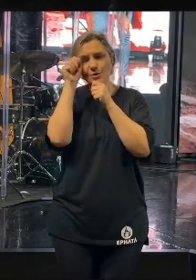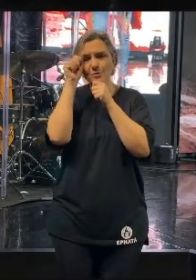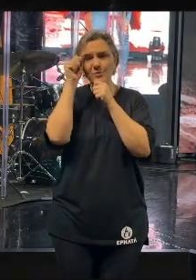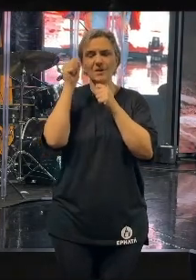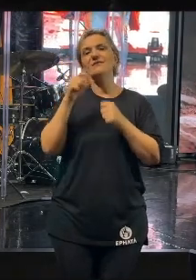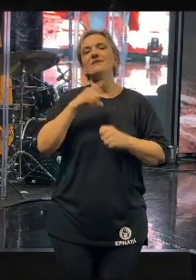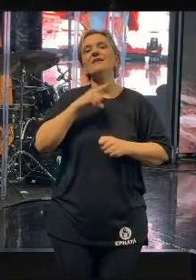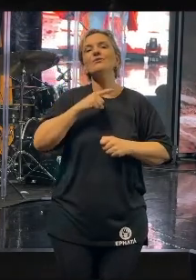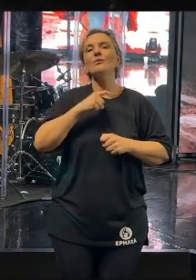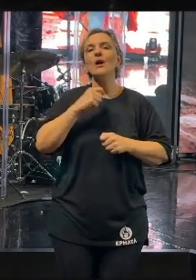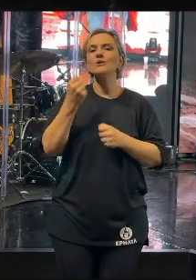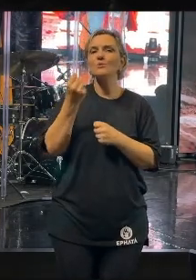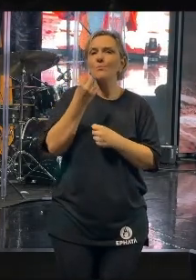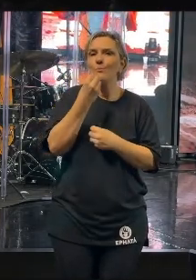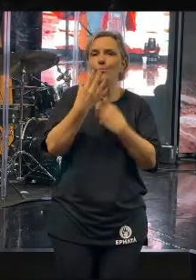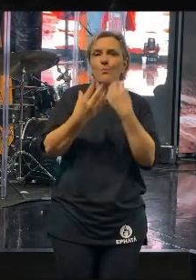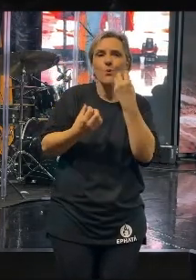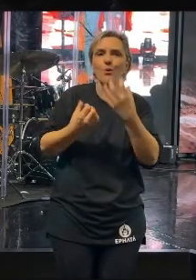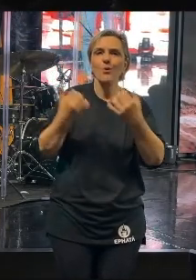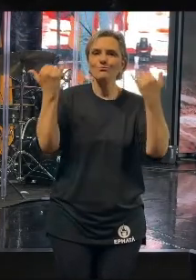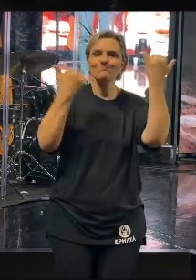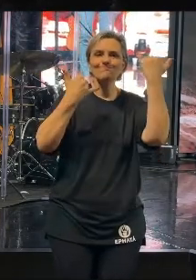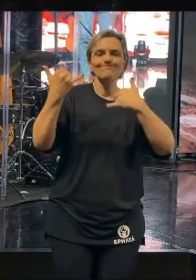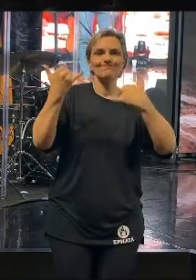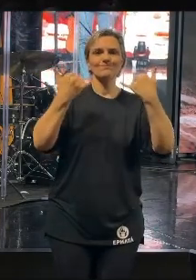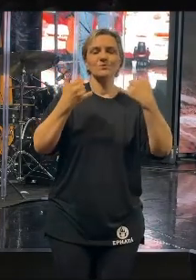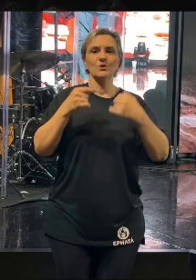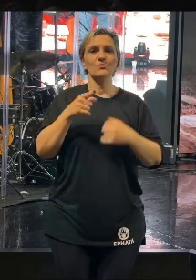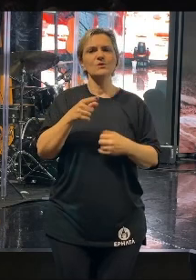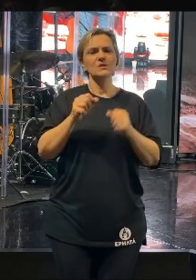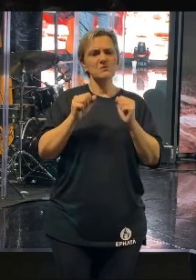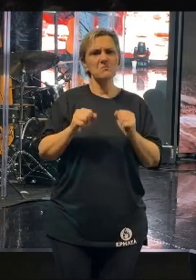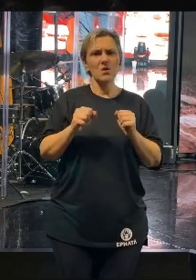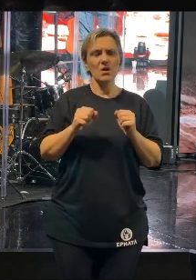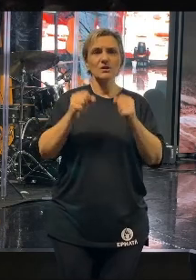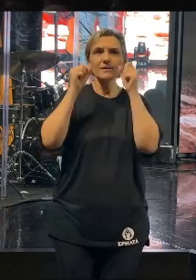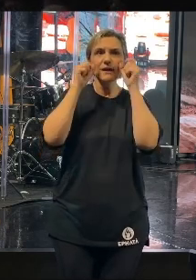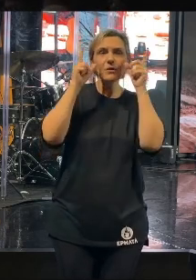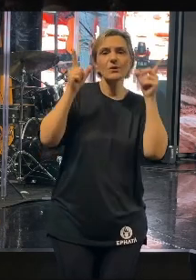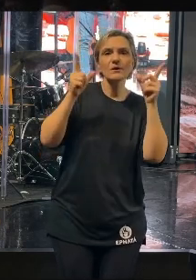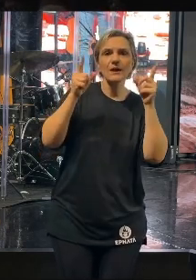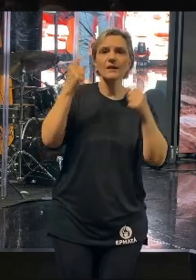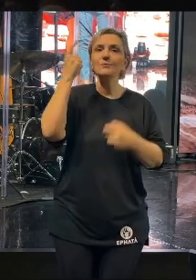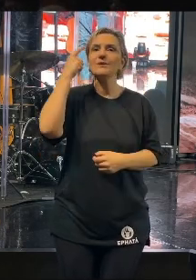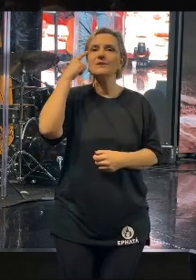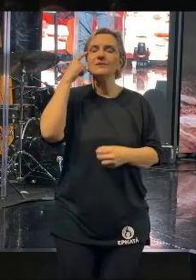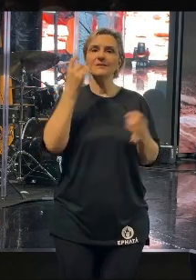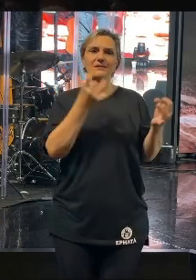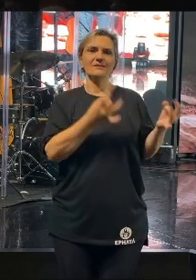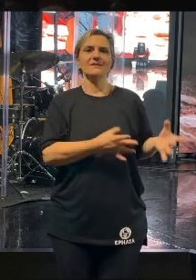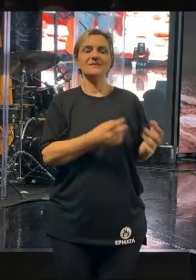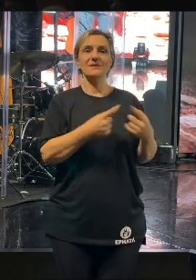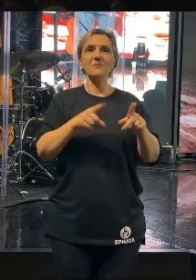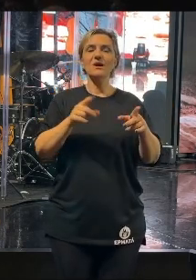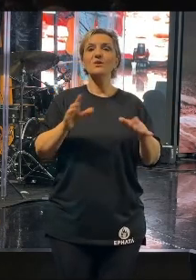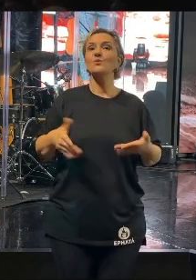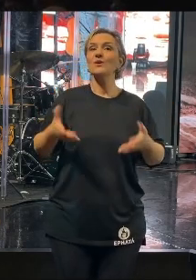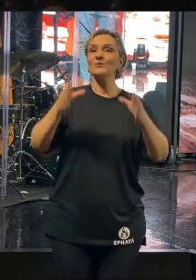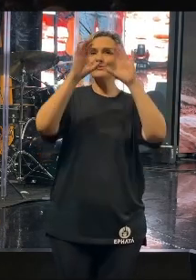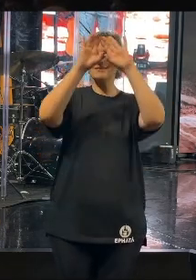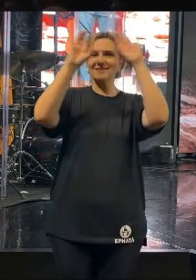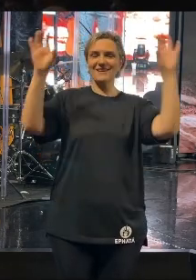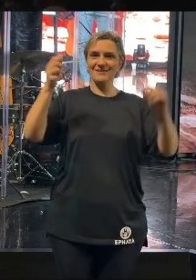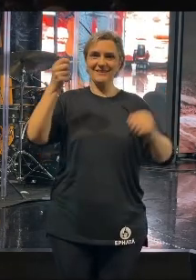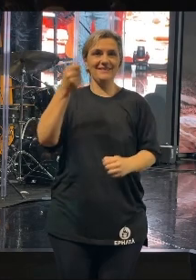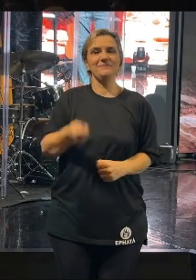boas novas. Você até pode ter se acordado no dia de hoje pensando em desistir, mas quando os céus